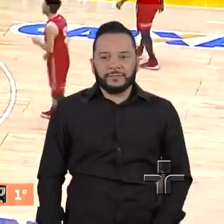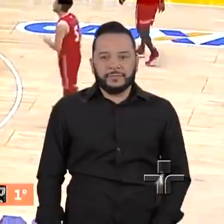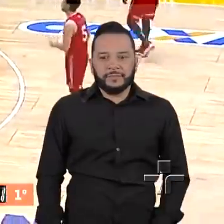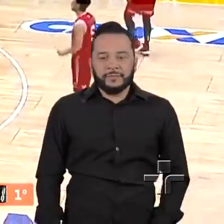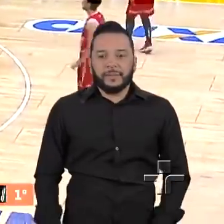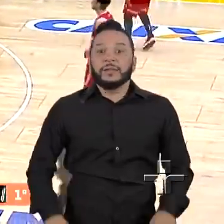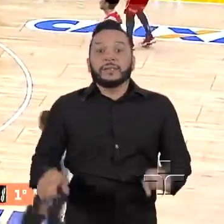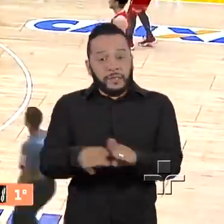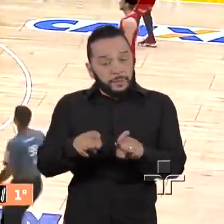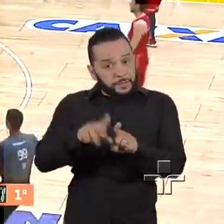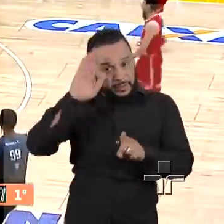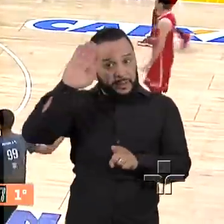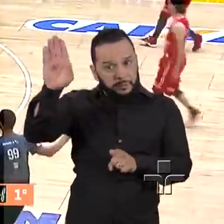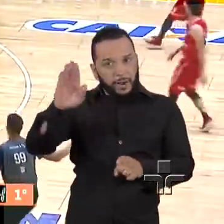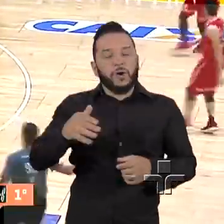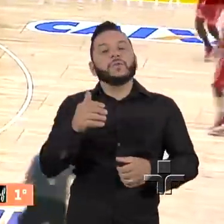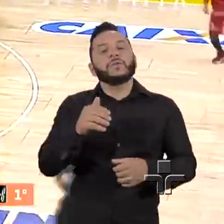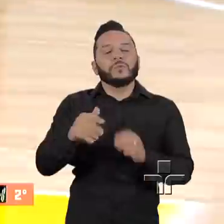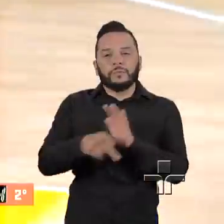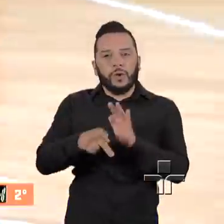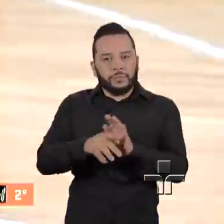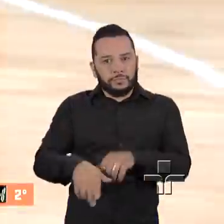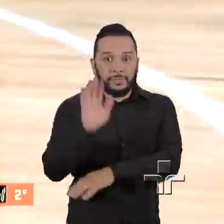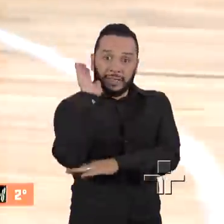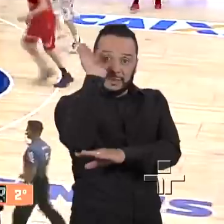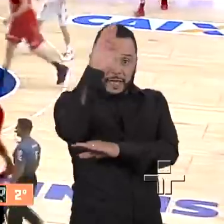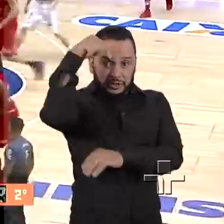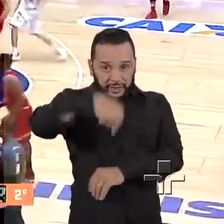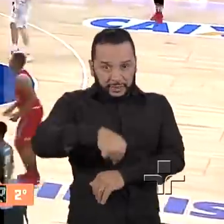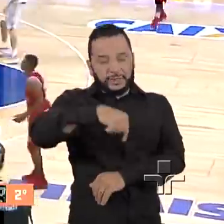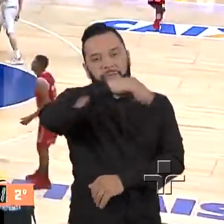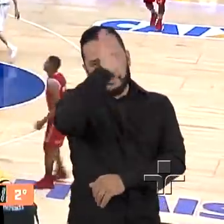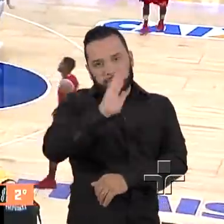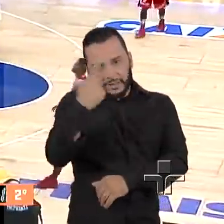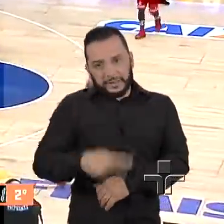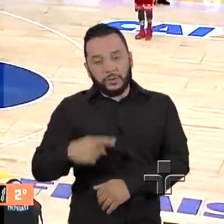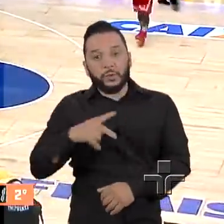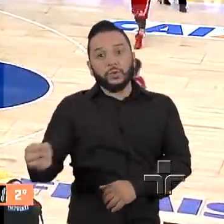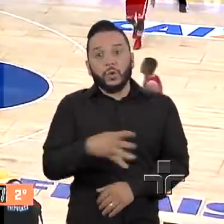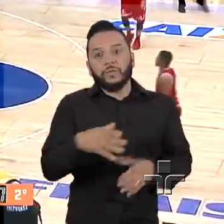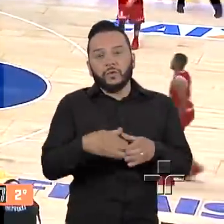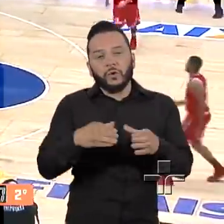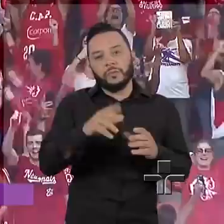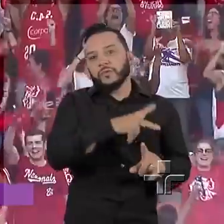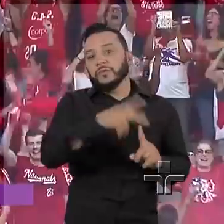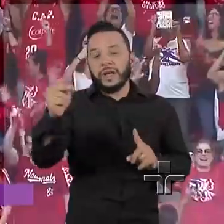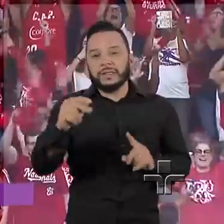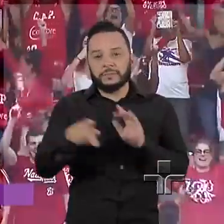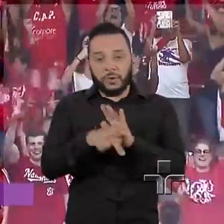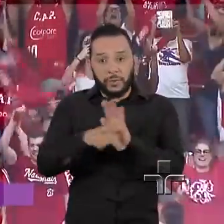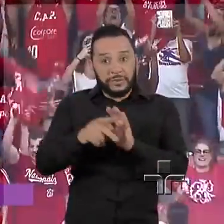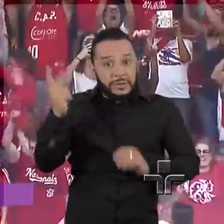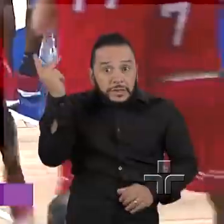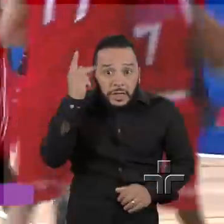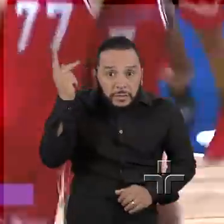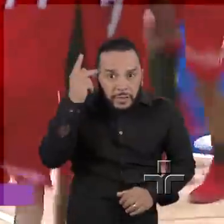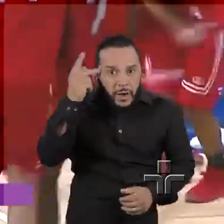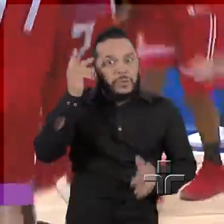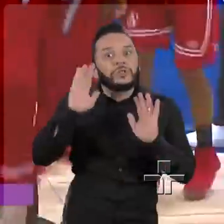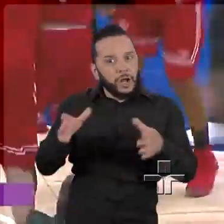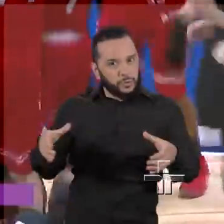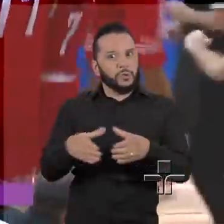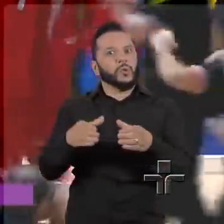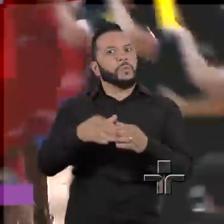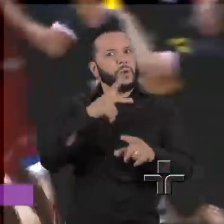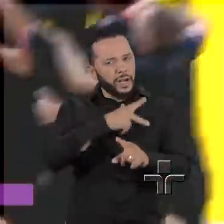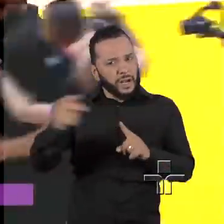E a principal liga de basquete do nosso país também passou a ter um novo vitorioso. O paulistano, que agora faz parte do seleto grupo